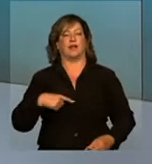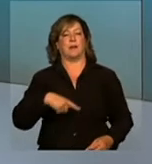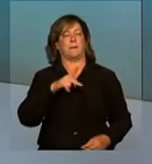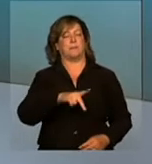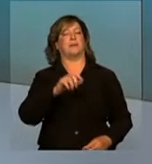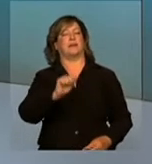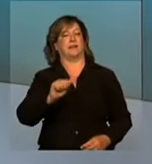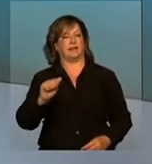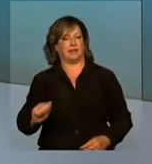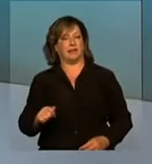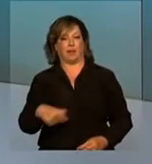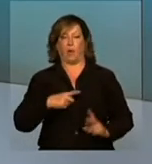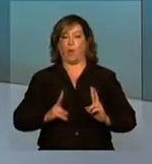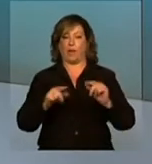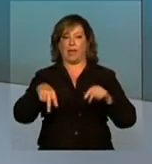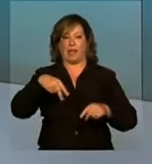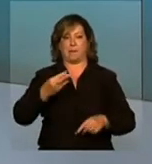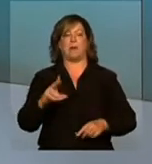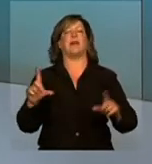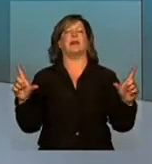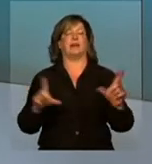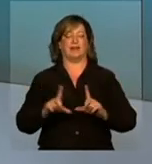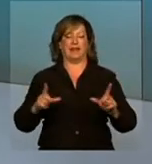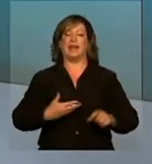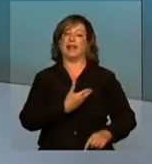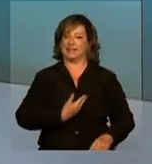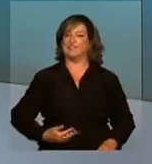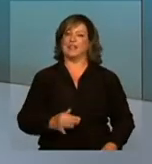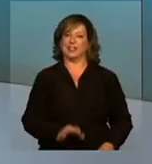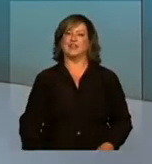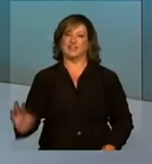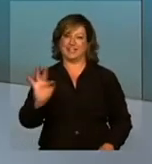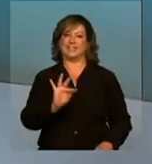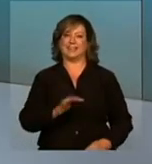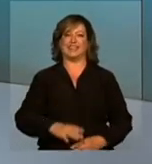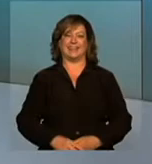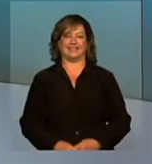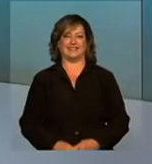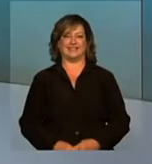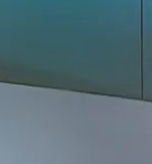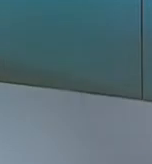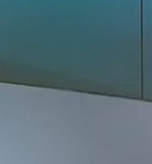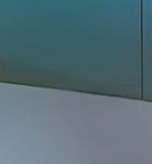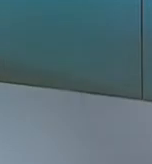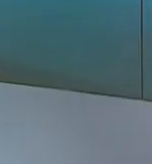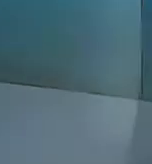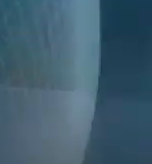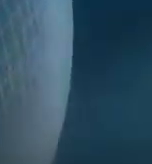Aquisição de Alimentos. Continue com a gente aqui na NBR, a TV do Governo Federal.